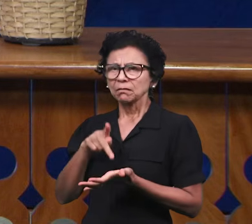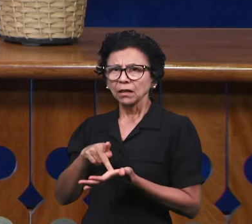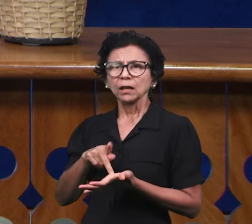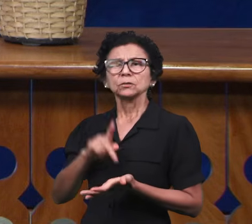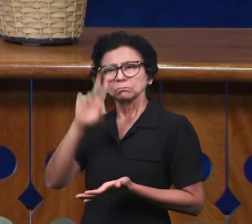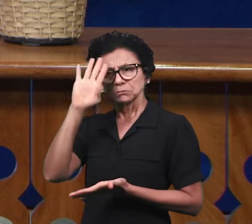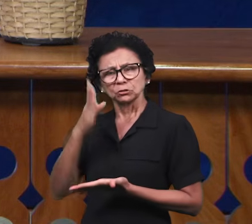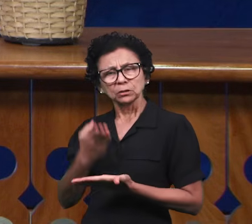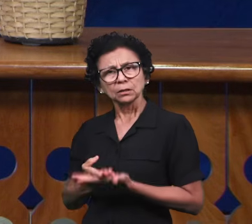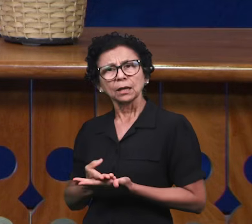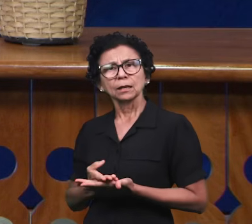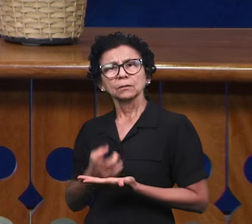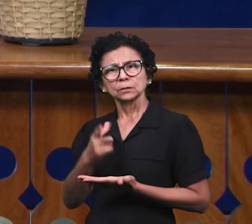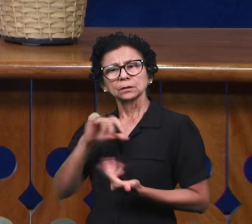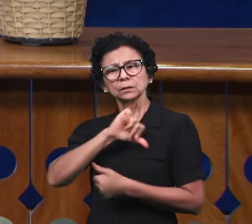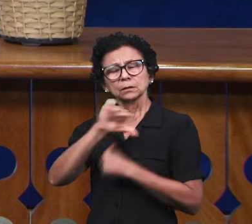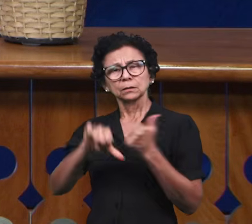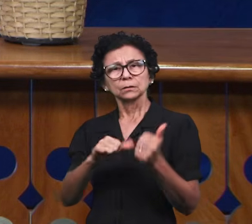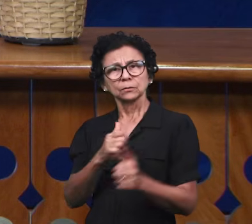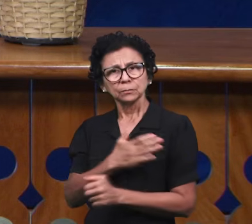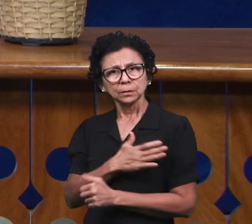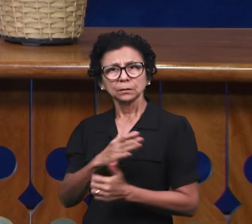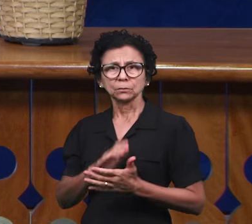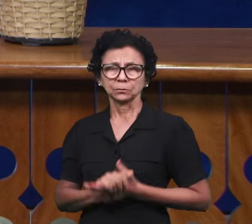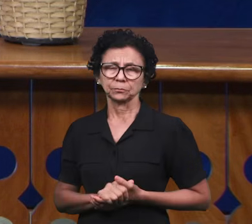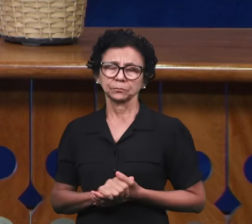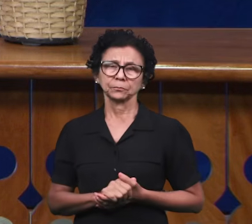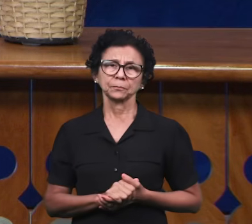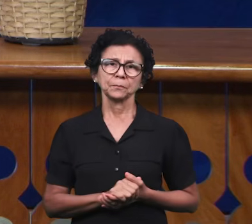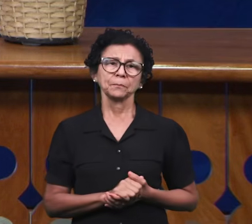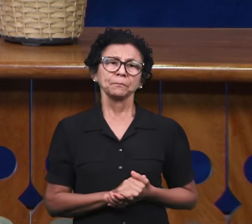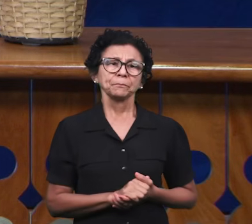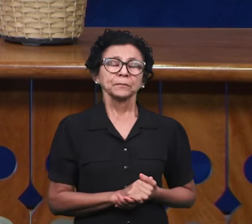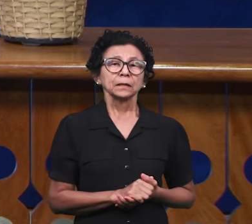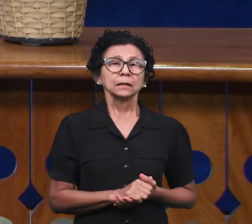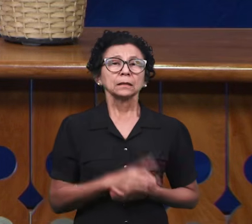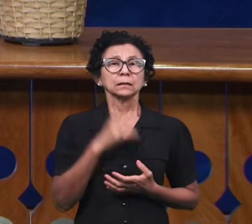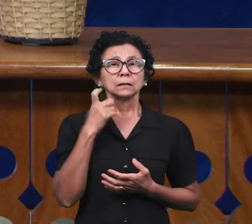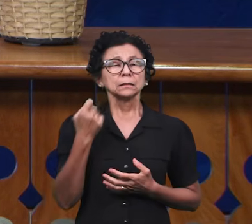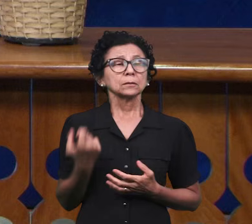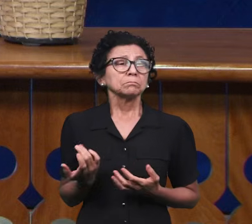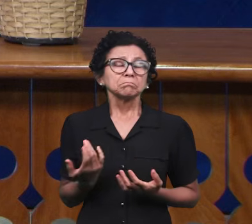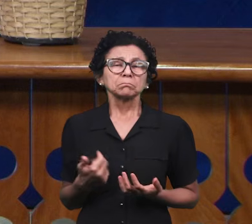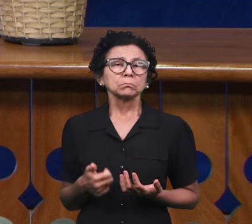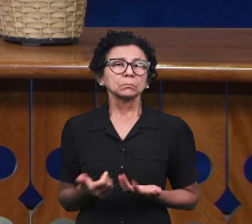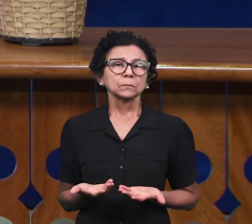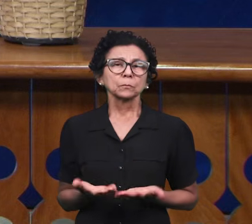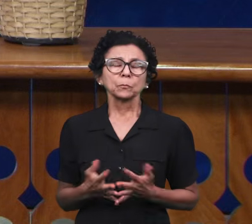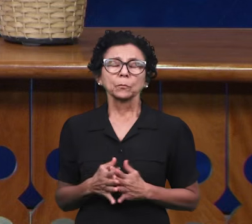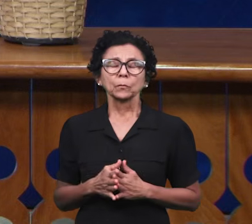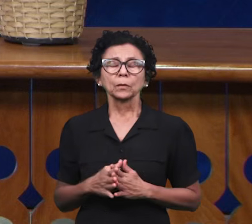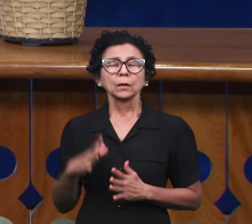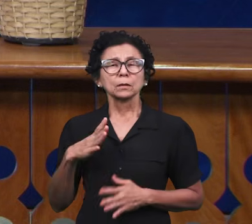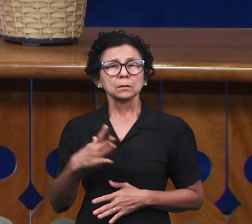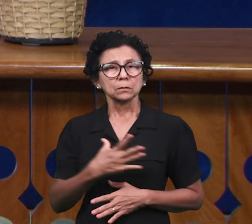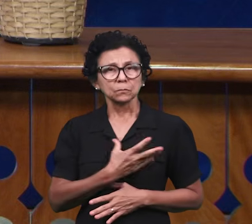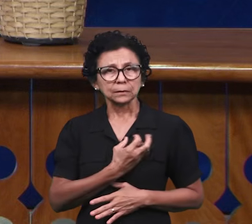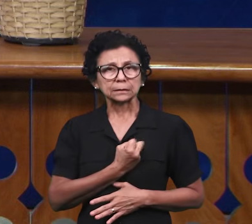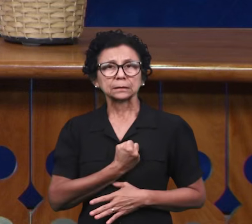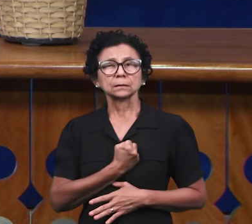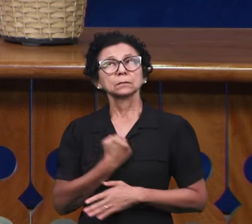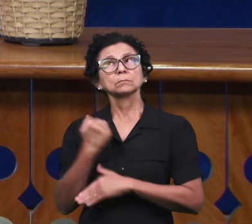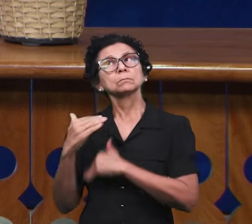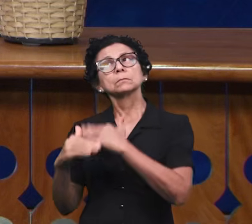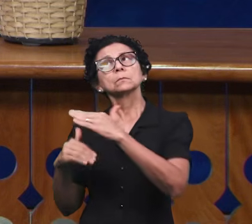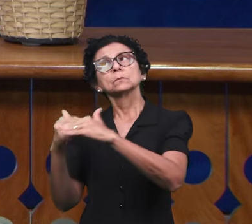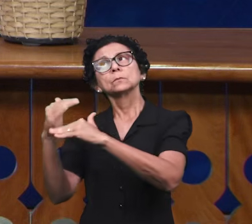Timóteo quando escreve essa passagem. E meus irmãos, é interessante porque o processo de salvação é